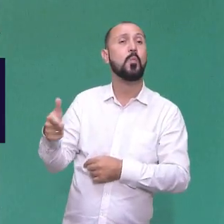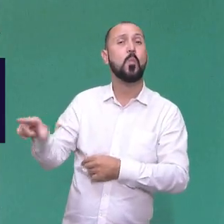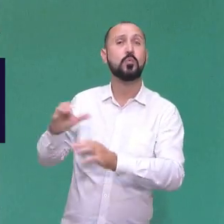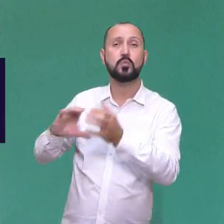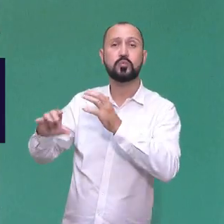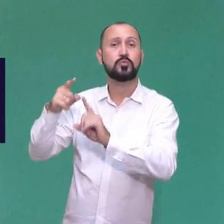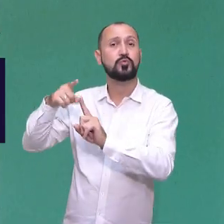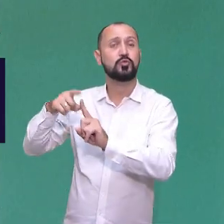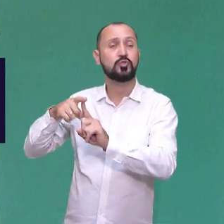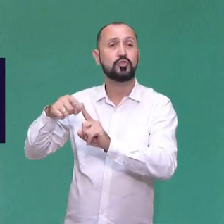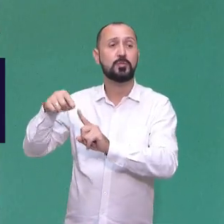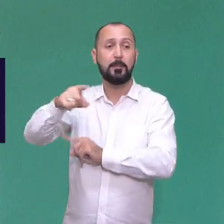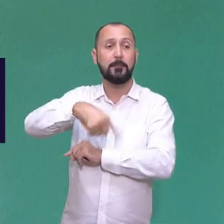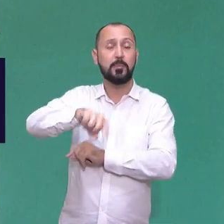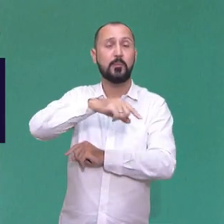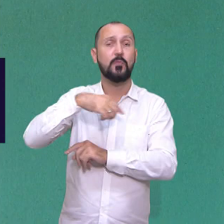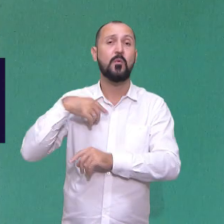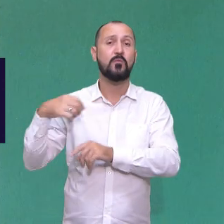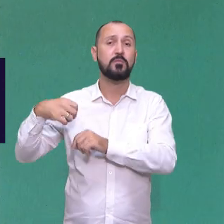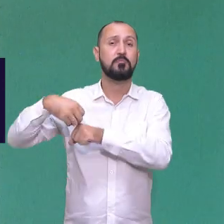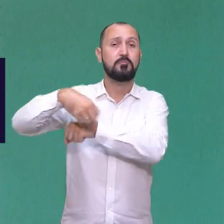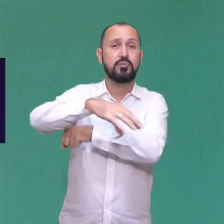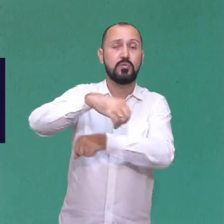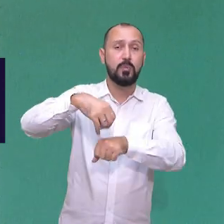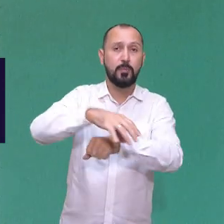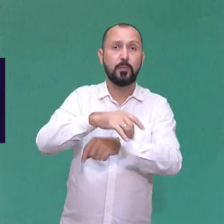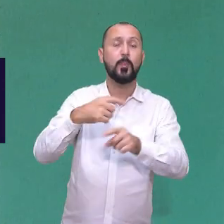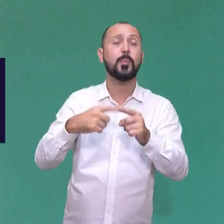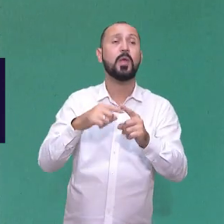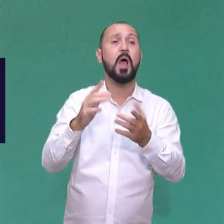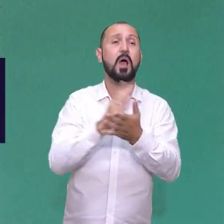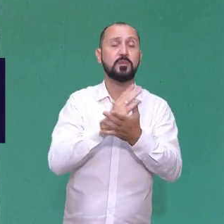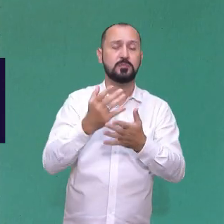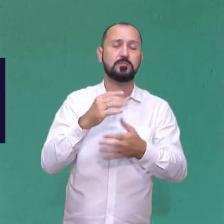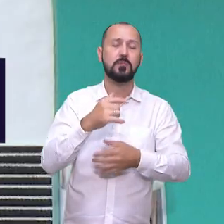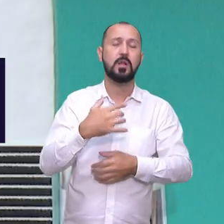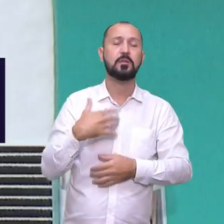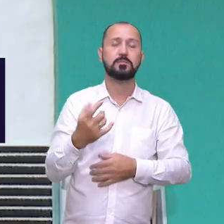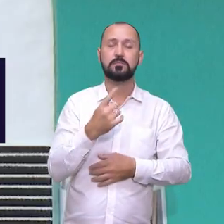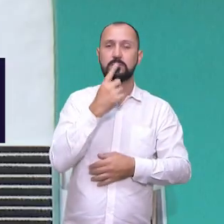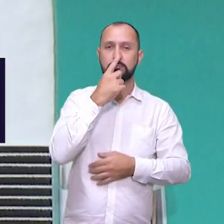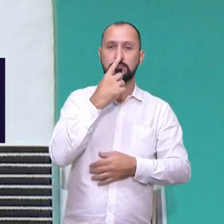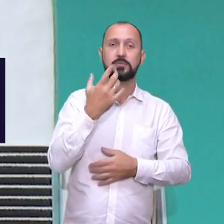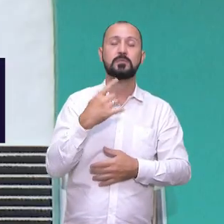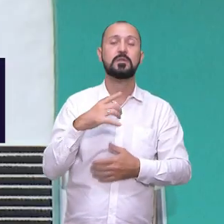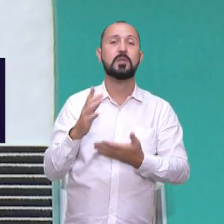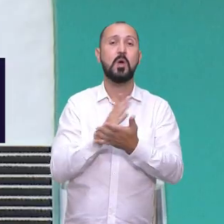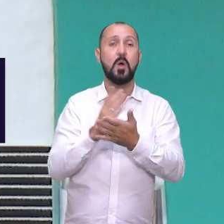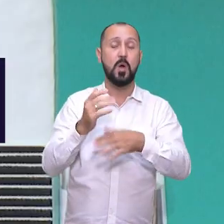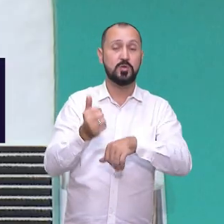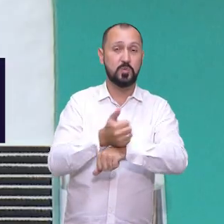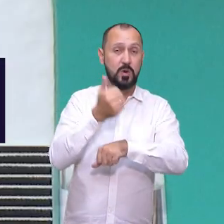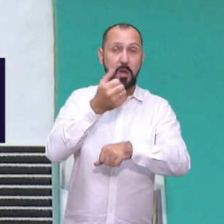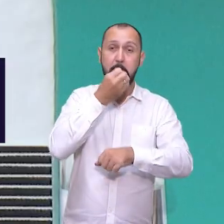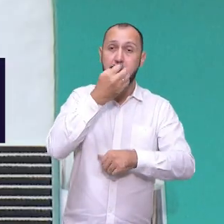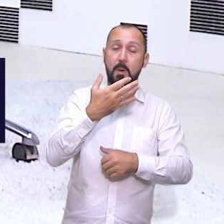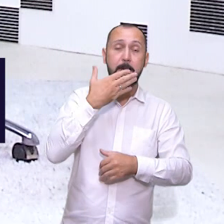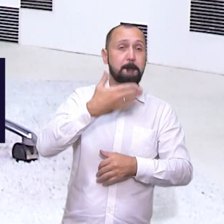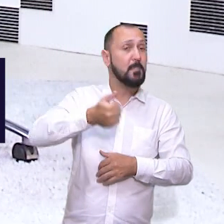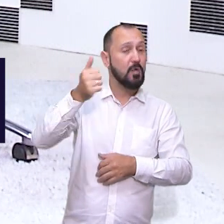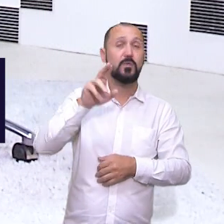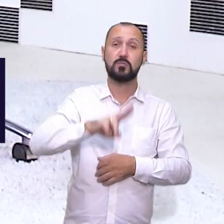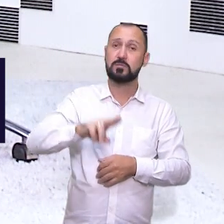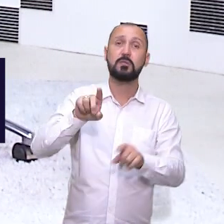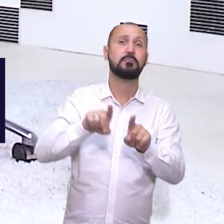popular porque você não deu oportunidade do outro tipo de música ser consumido pelo povo, porque as pessoas têm bom gosto também pelas coisas.